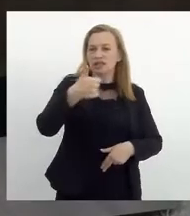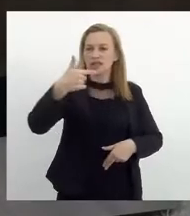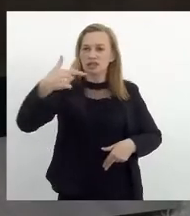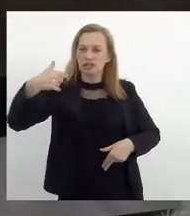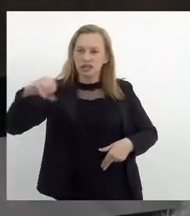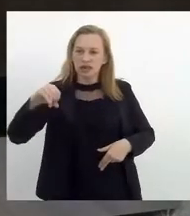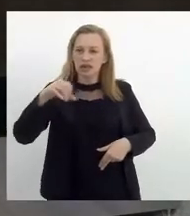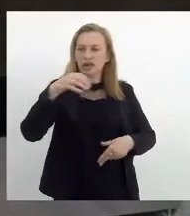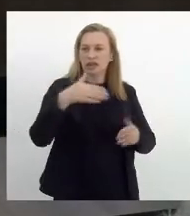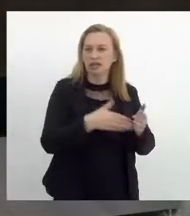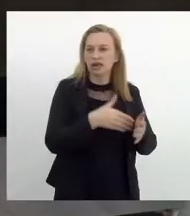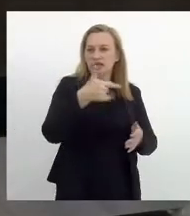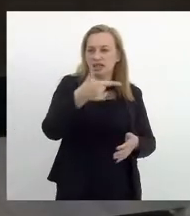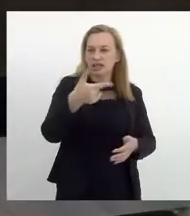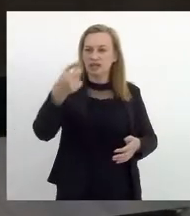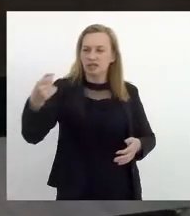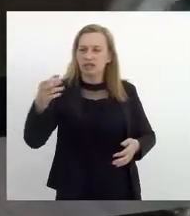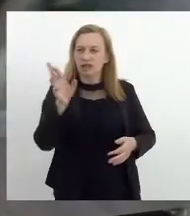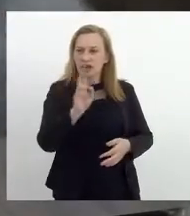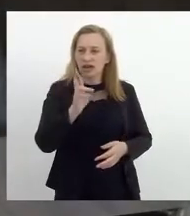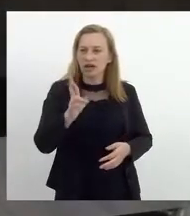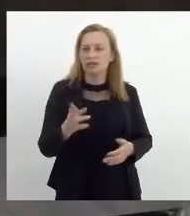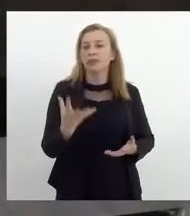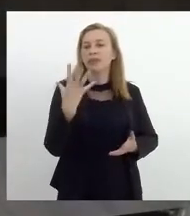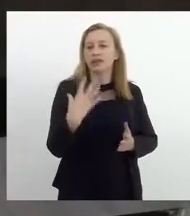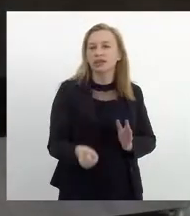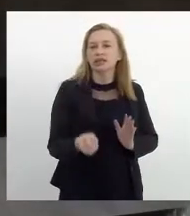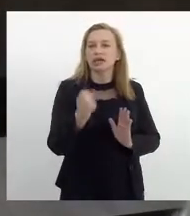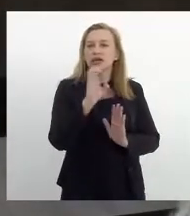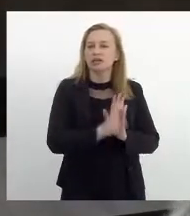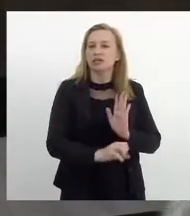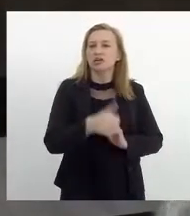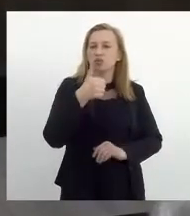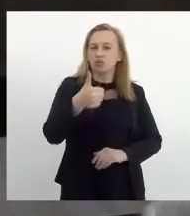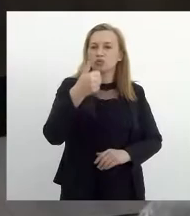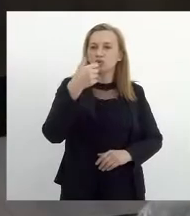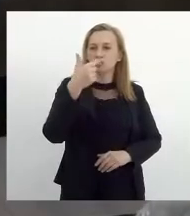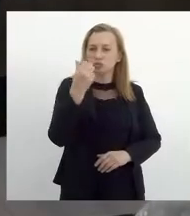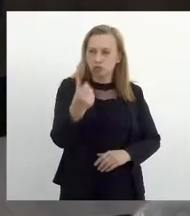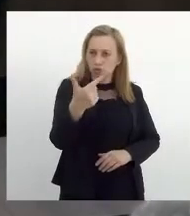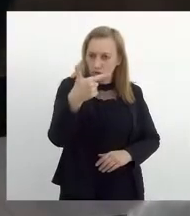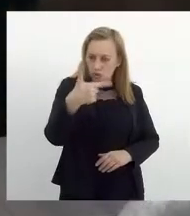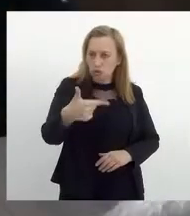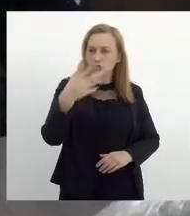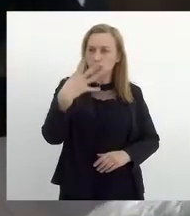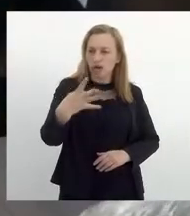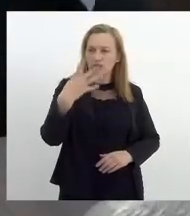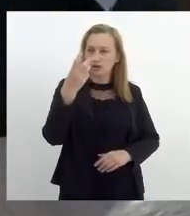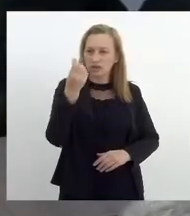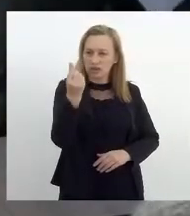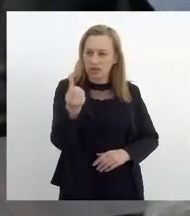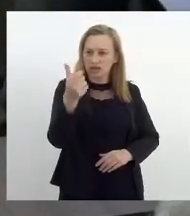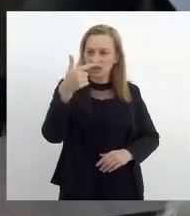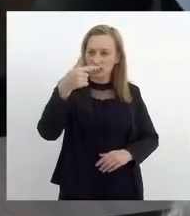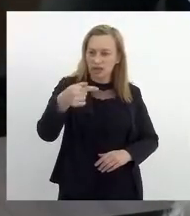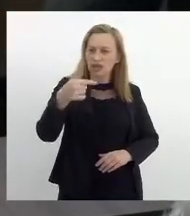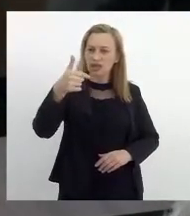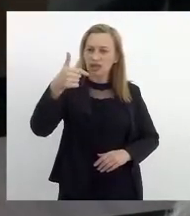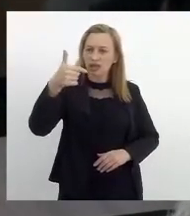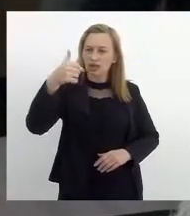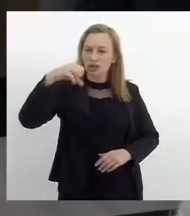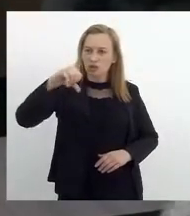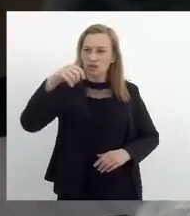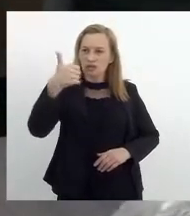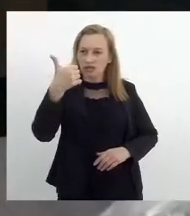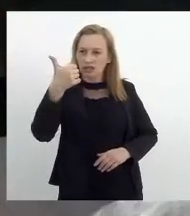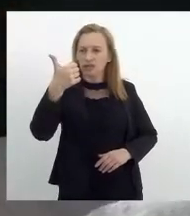120. Então, dito isso, parecia favorável às emendas 1, 2, 4, 6, 7, 9, 10 e 12,